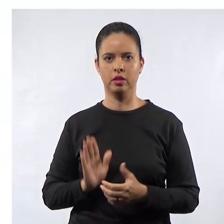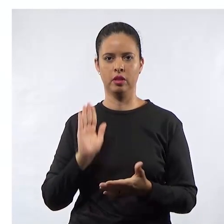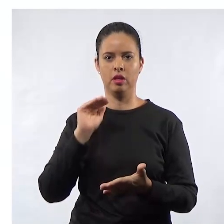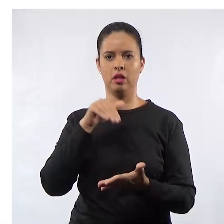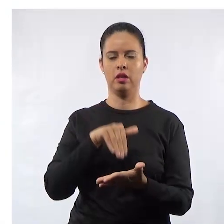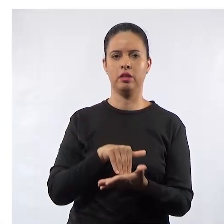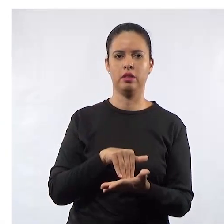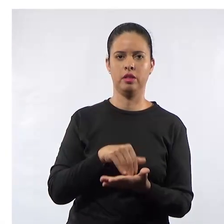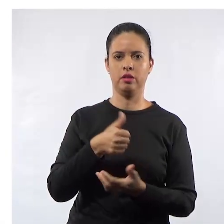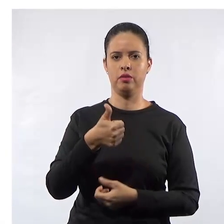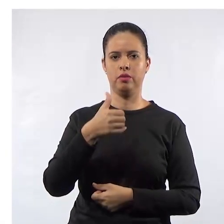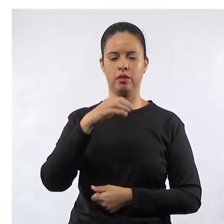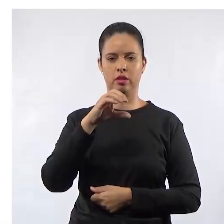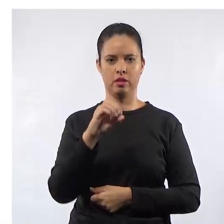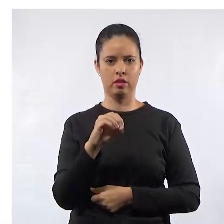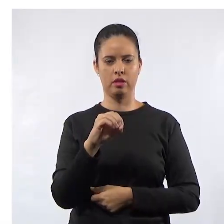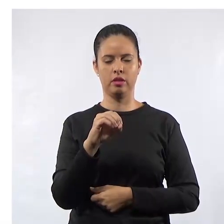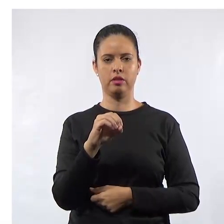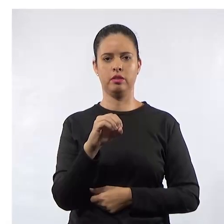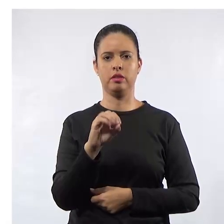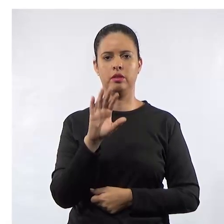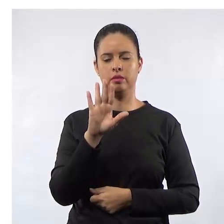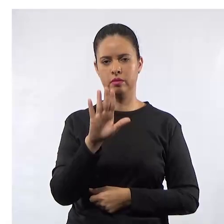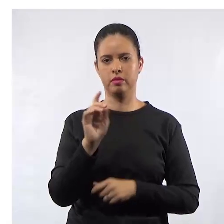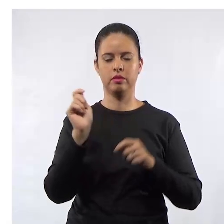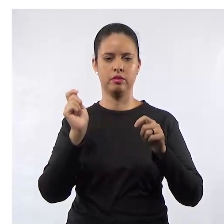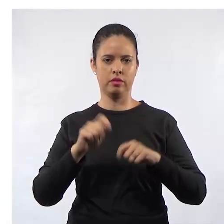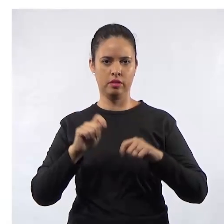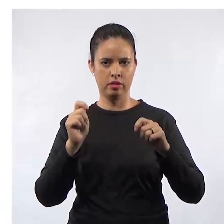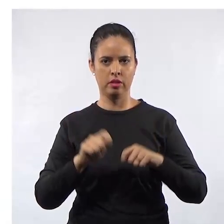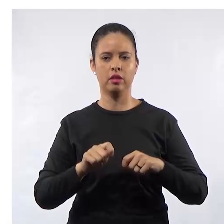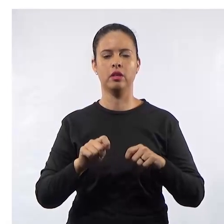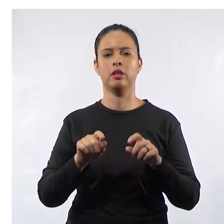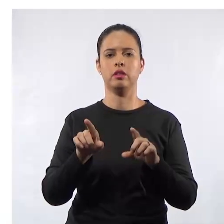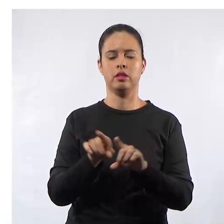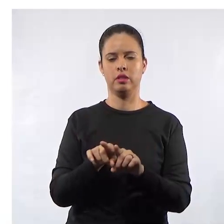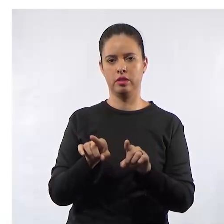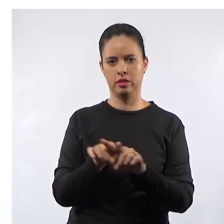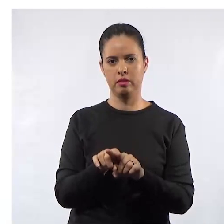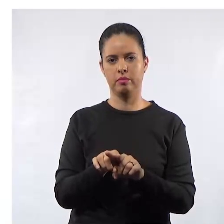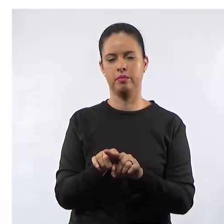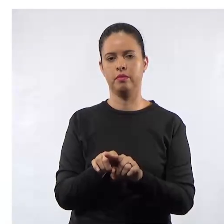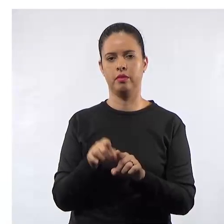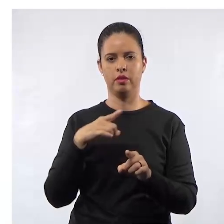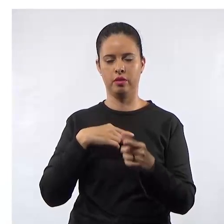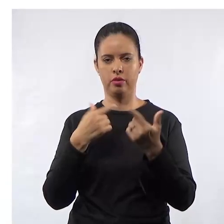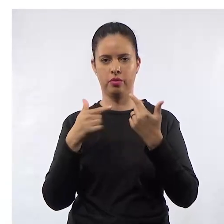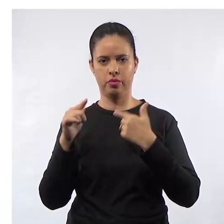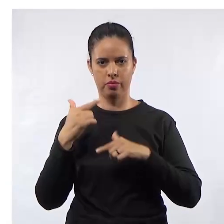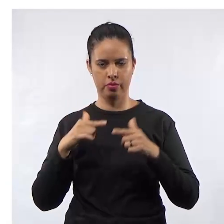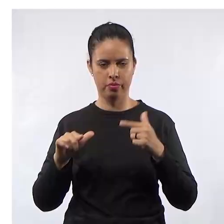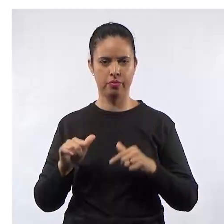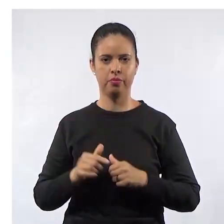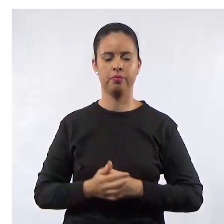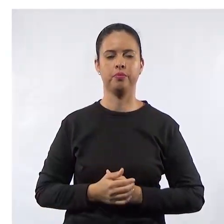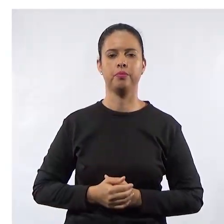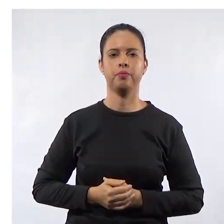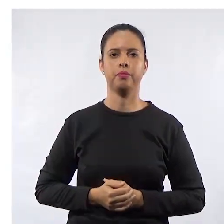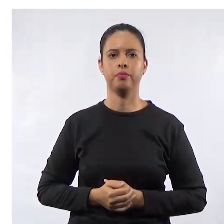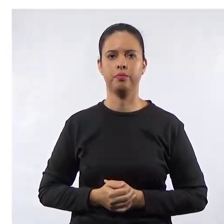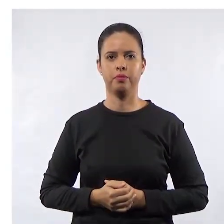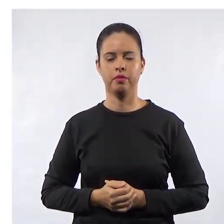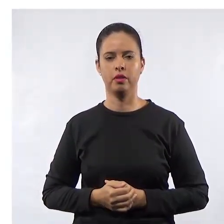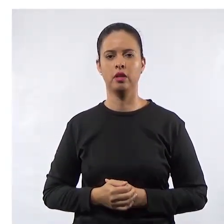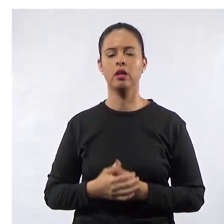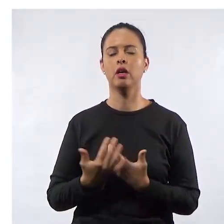Ó, temos até o inciso 10, né? Mas é possível, sim, que além desses